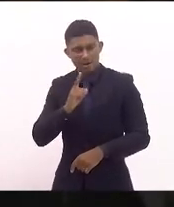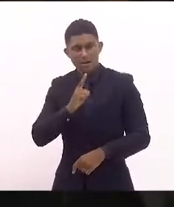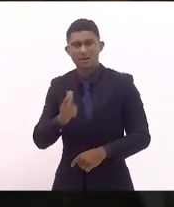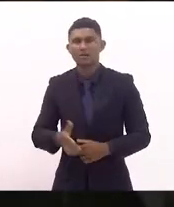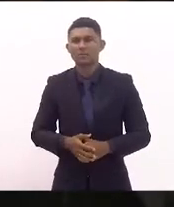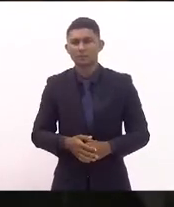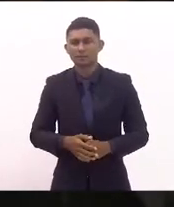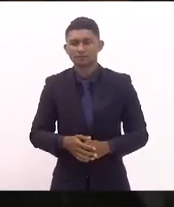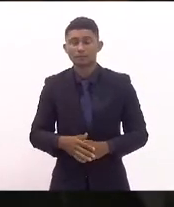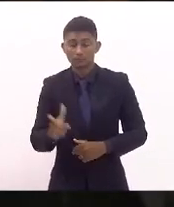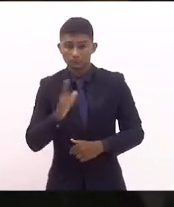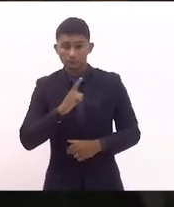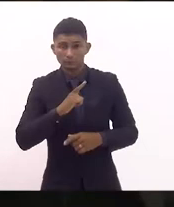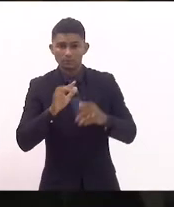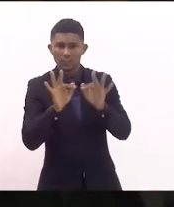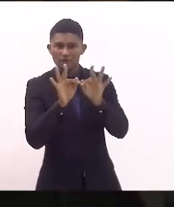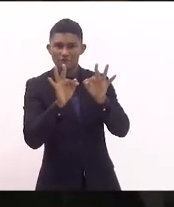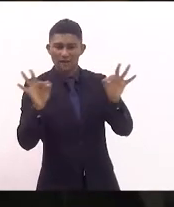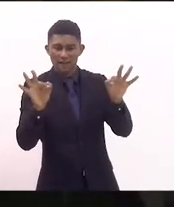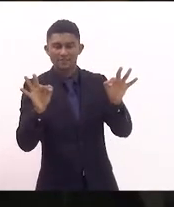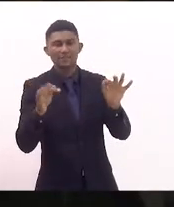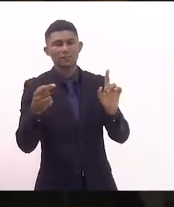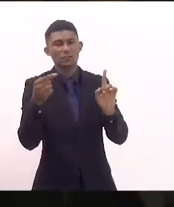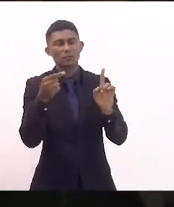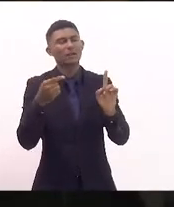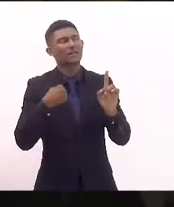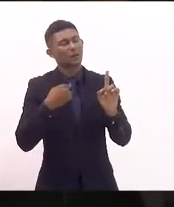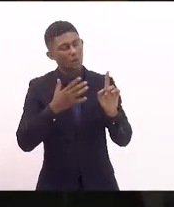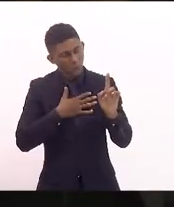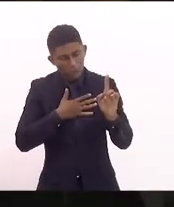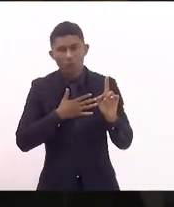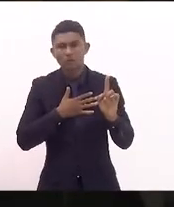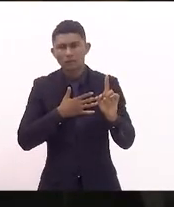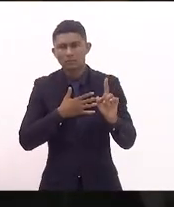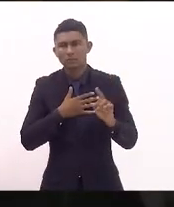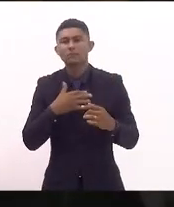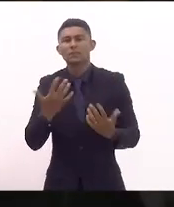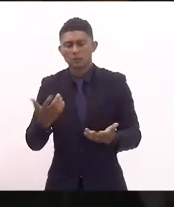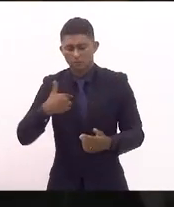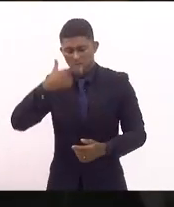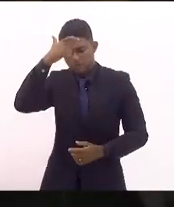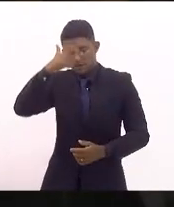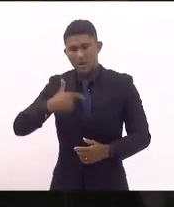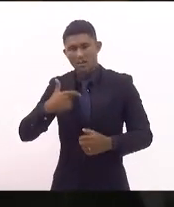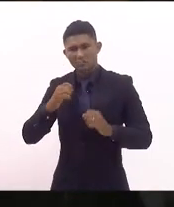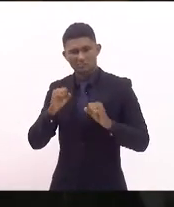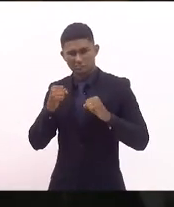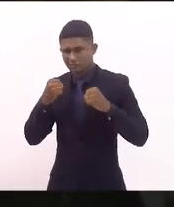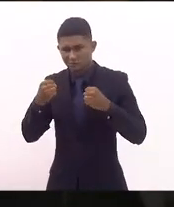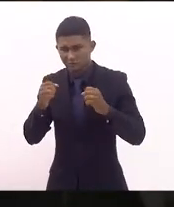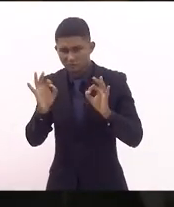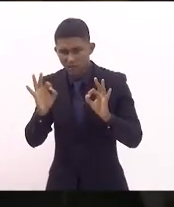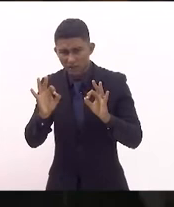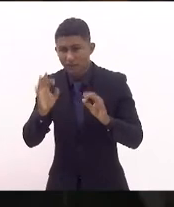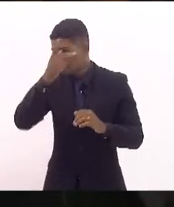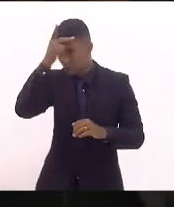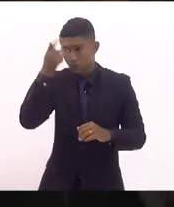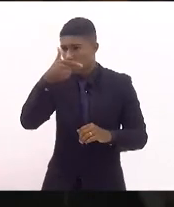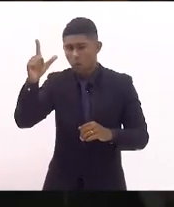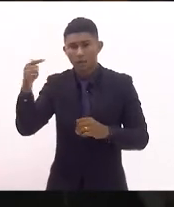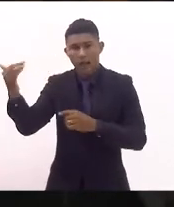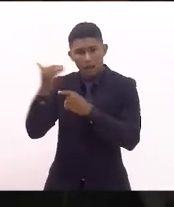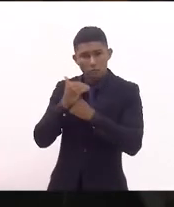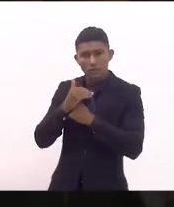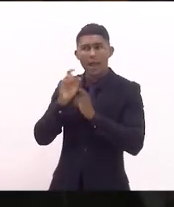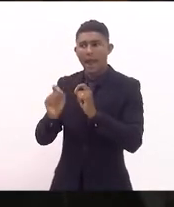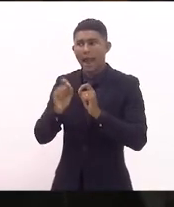Gosto de uma citação de um rabino que diz: se não eu por mim, quem por mim? Se eu for só